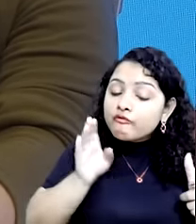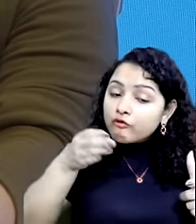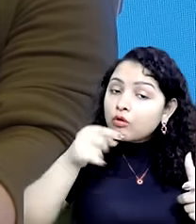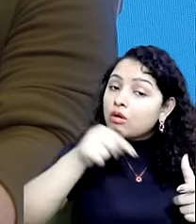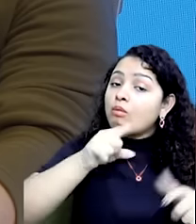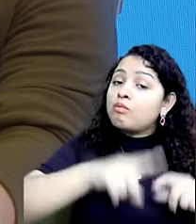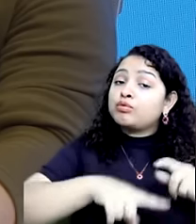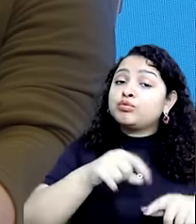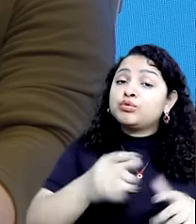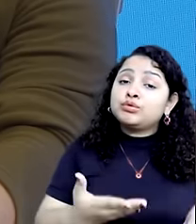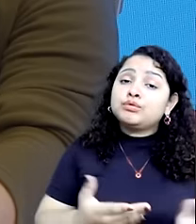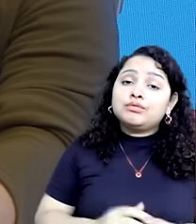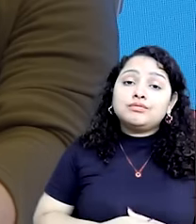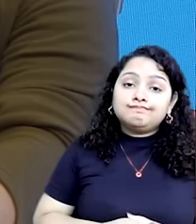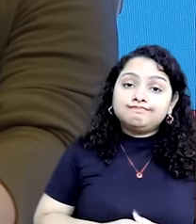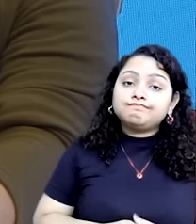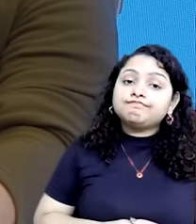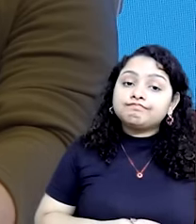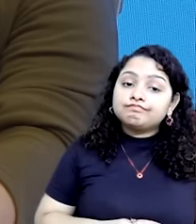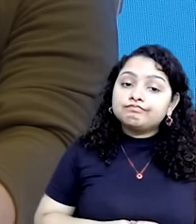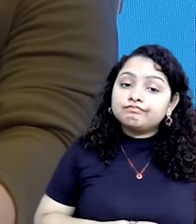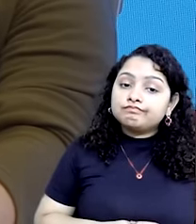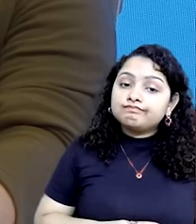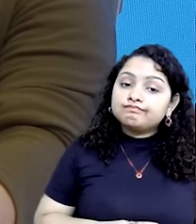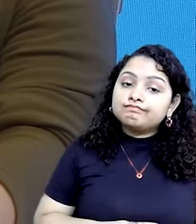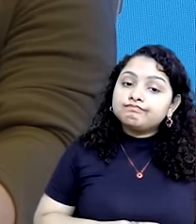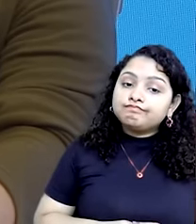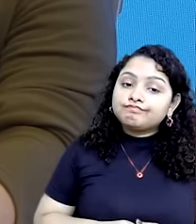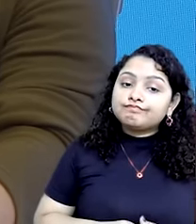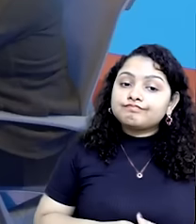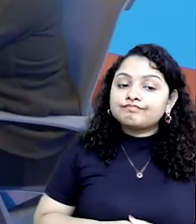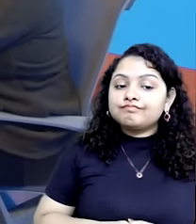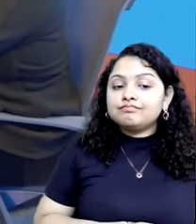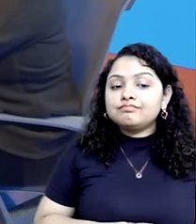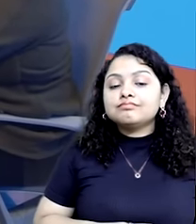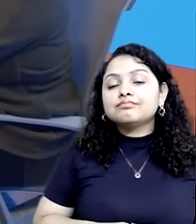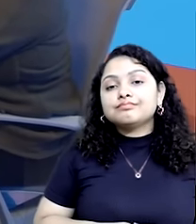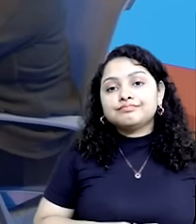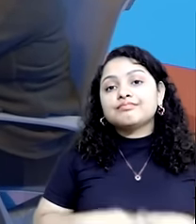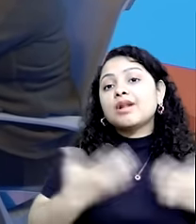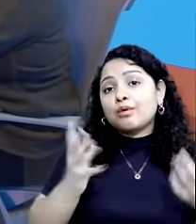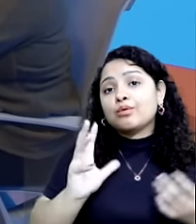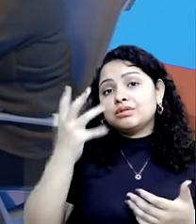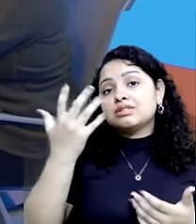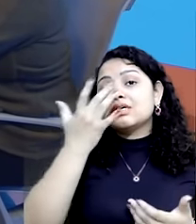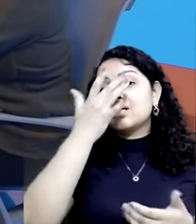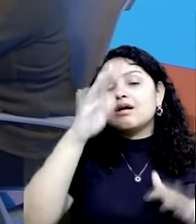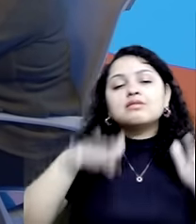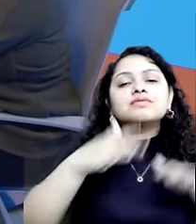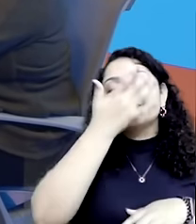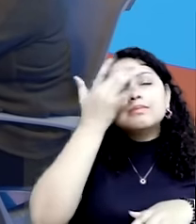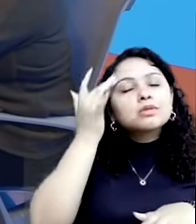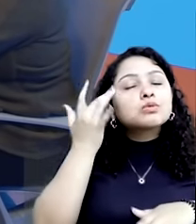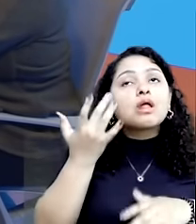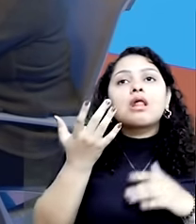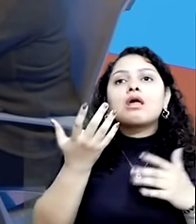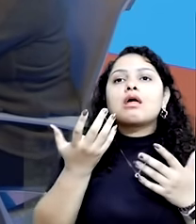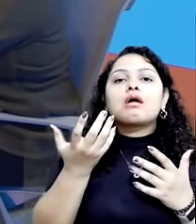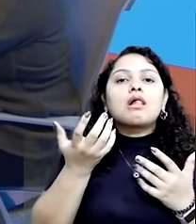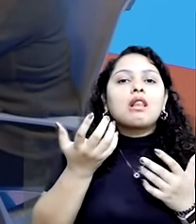isso acontece né É é é não é comum mas acontece sempre é assim que e às vezes a pessoa tá tão